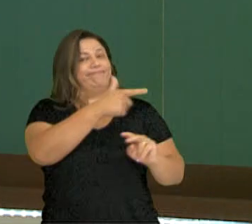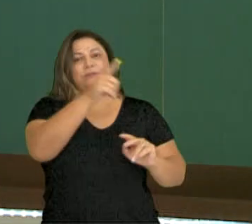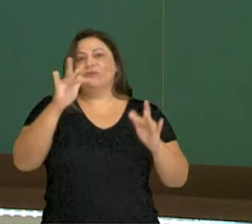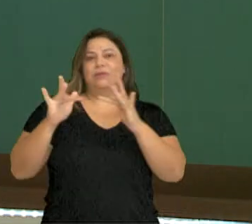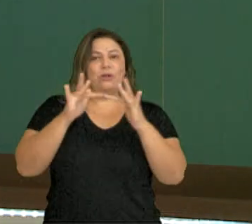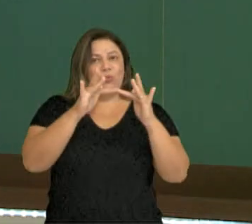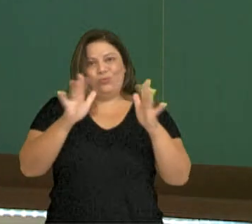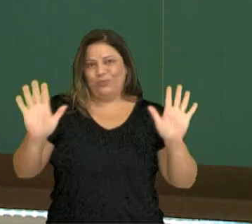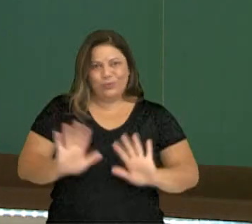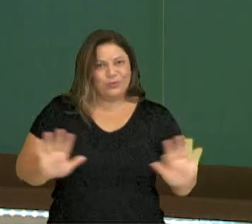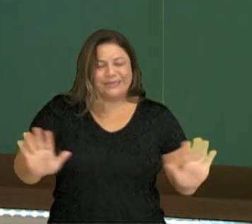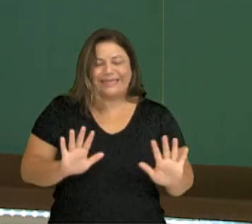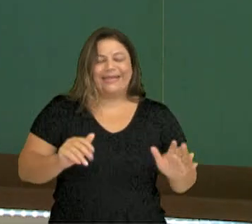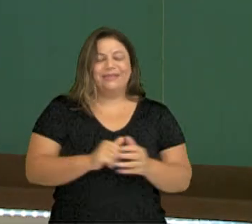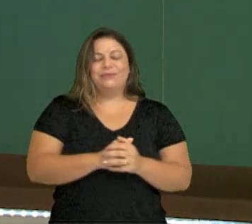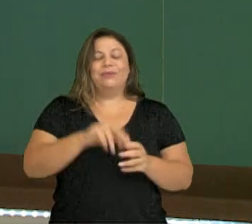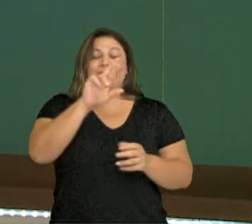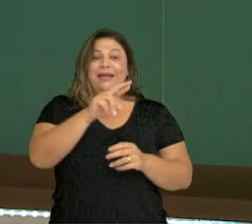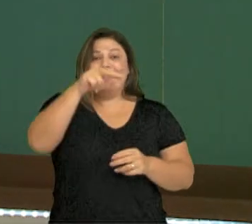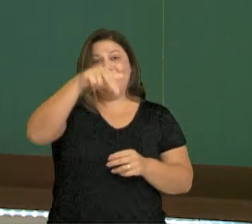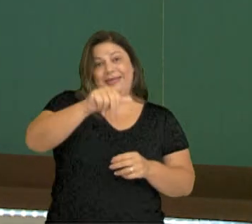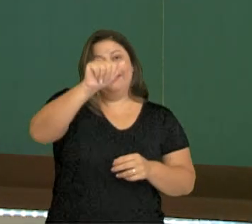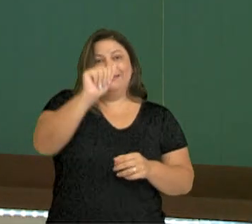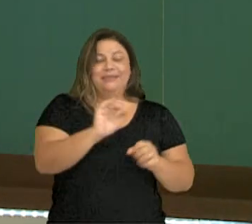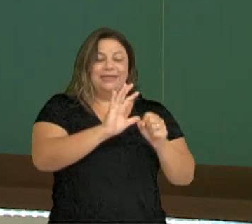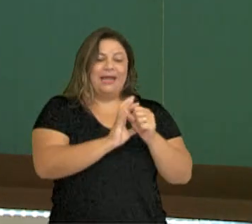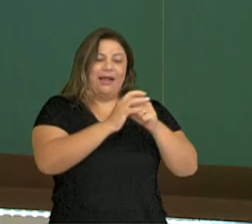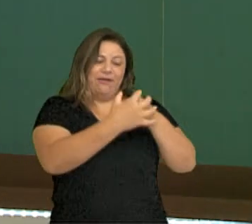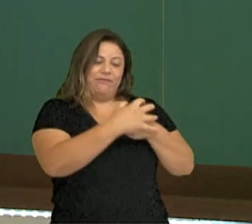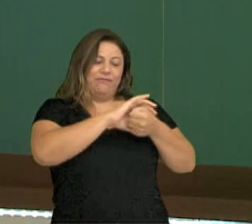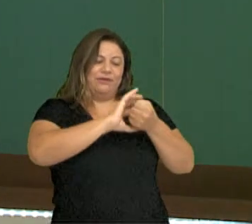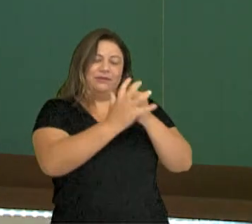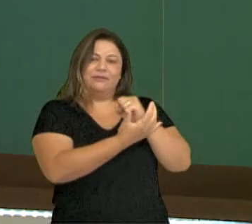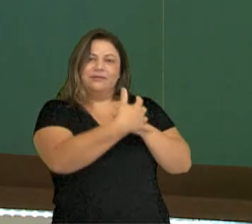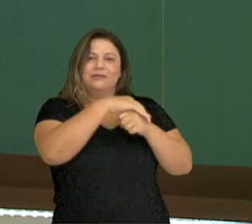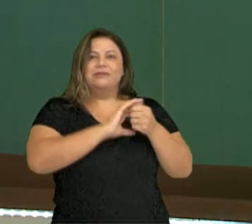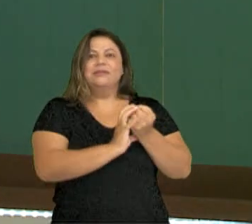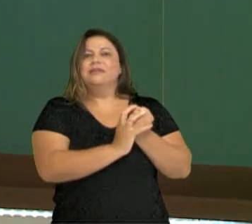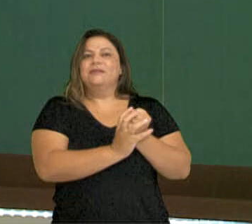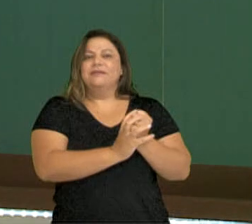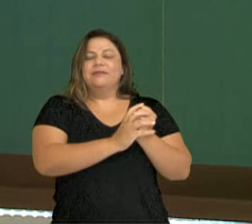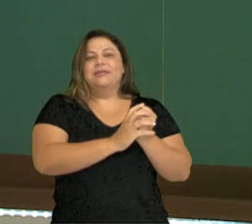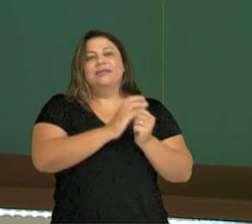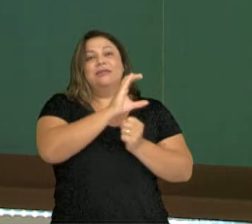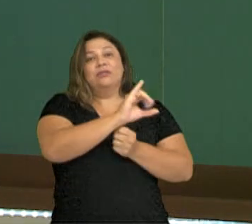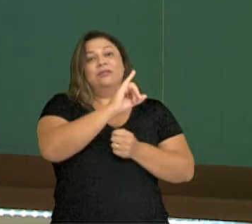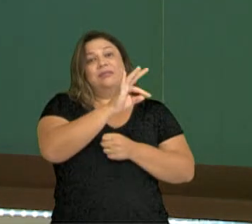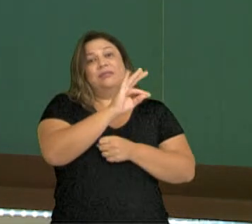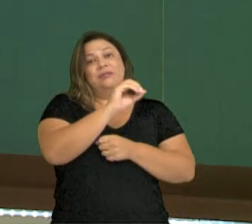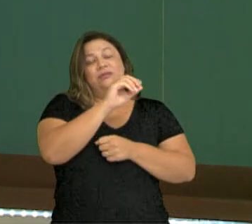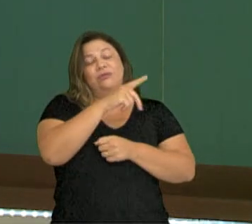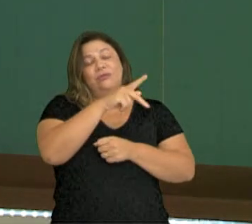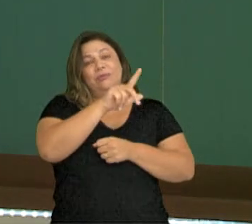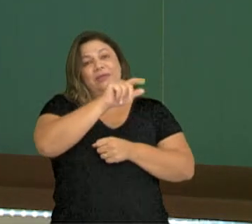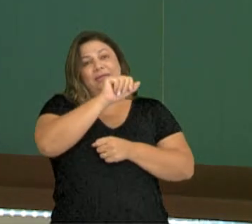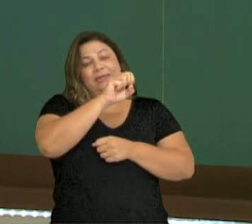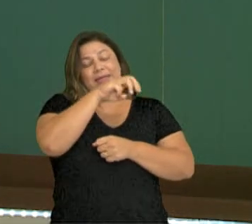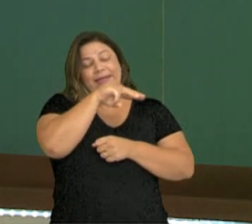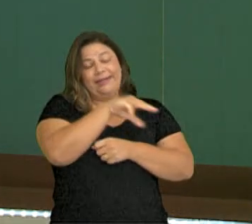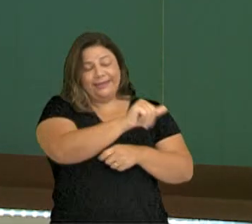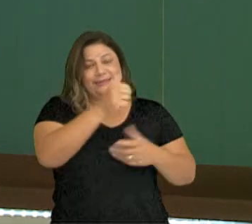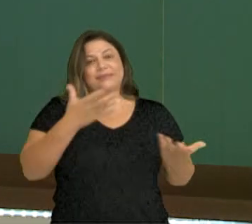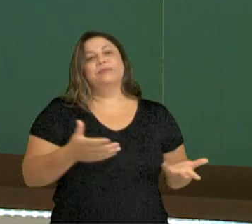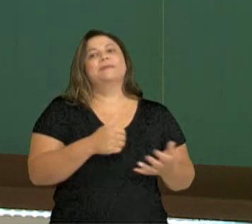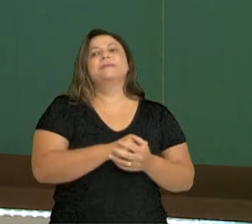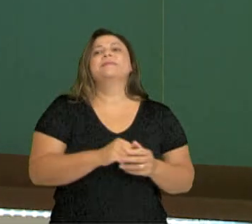porque o RNA vai ficar no citoplasma. Então não tem como alterar. E mesmo as vacinas de DNA não têm essa capacidade de alterar o